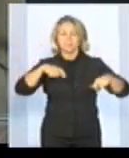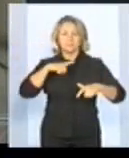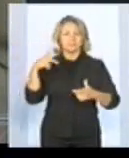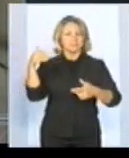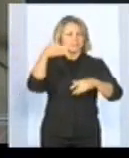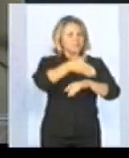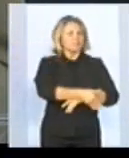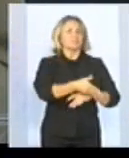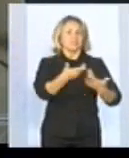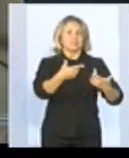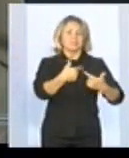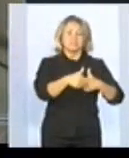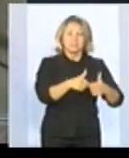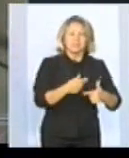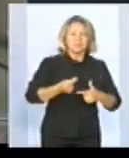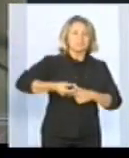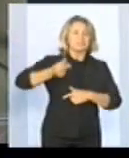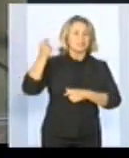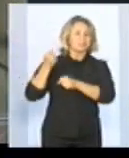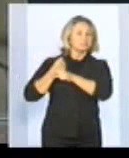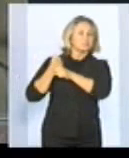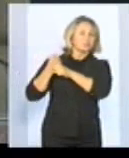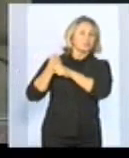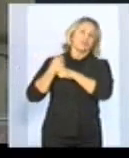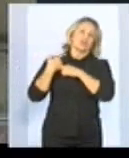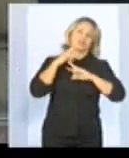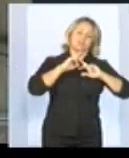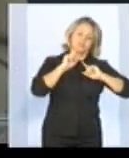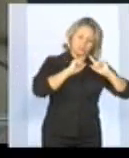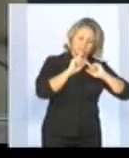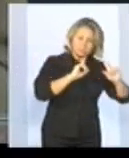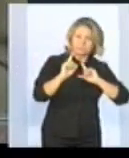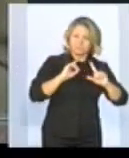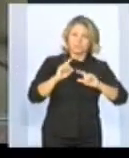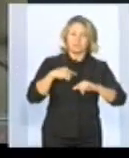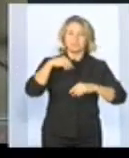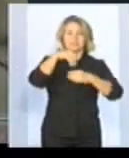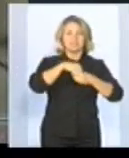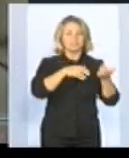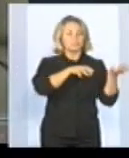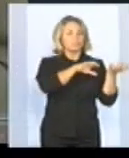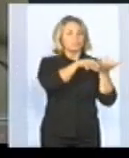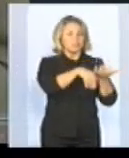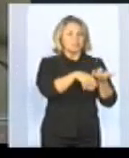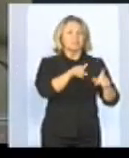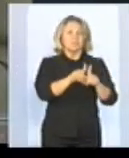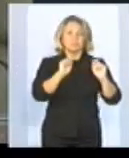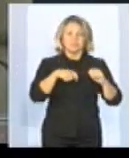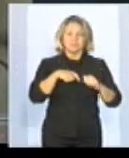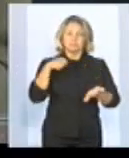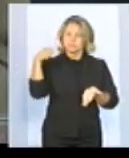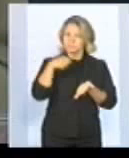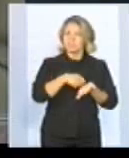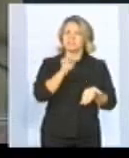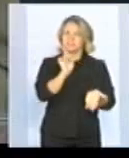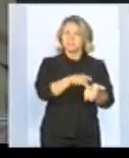maneira efetiva. Durante muito tempo se discutiu isso, e acho que o longo período no Congresso serviu para consolidar essa imagem. O